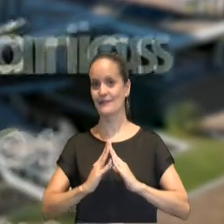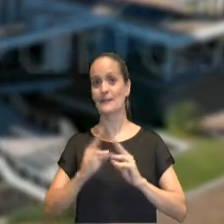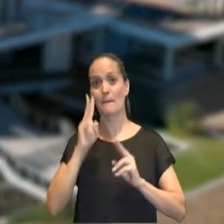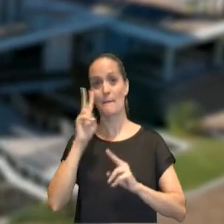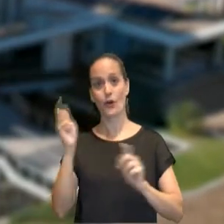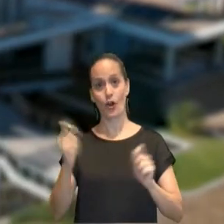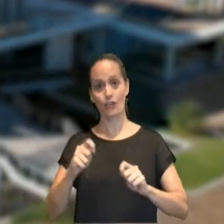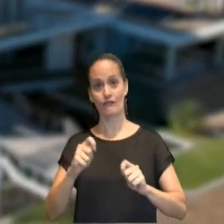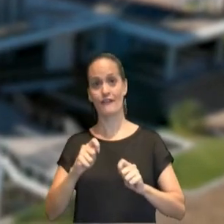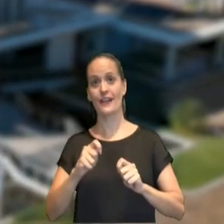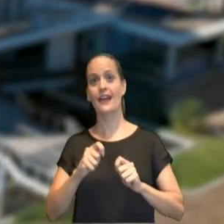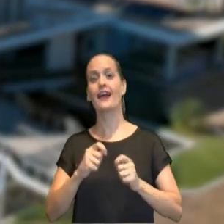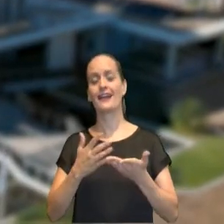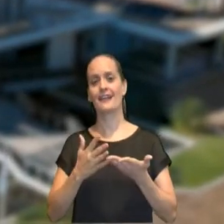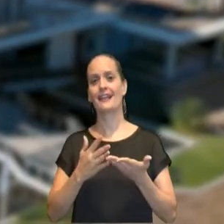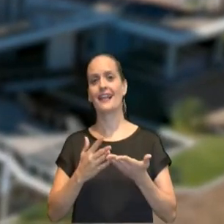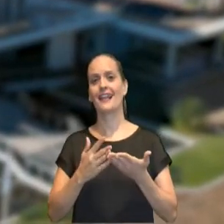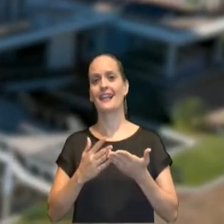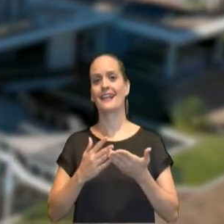site em